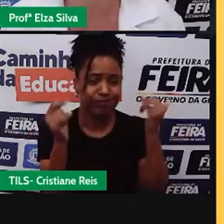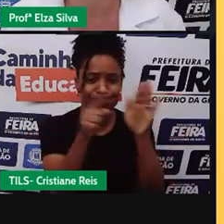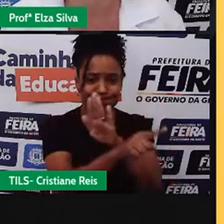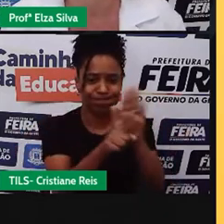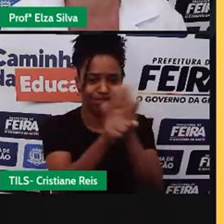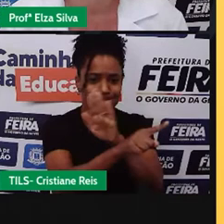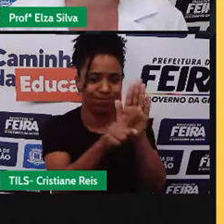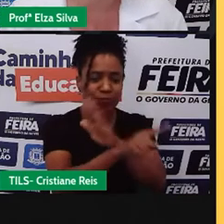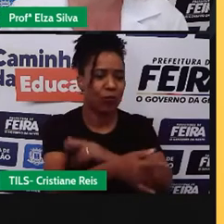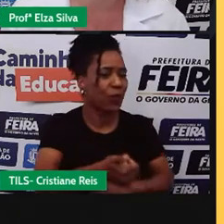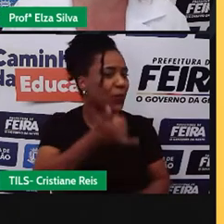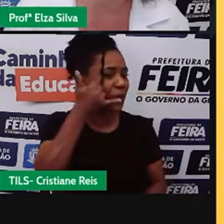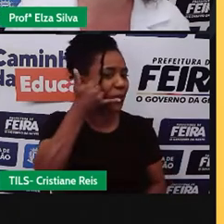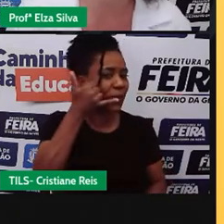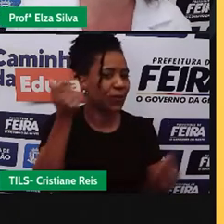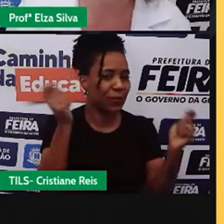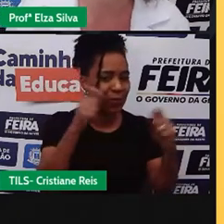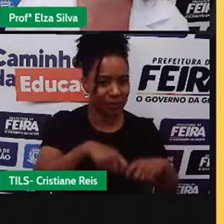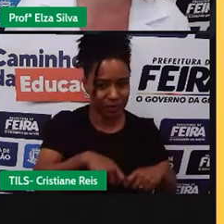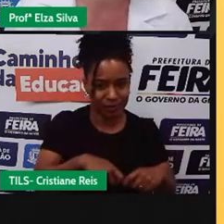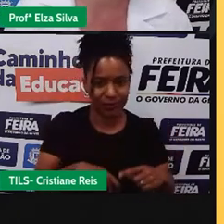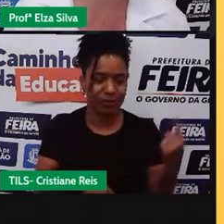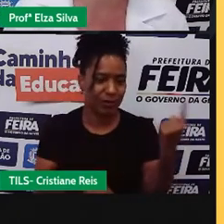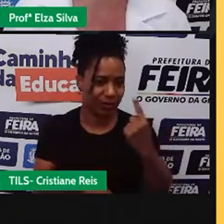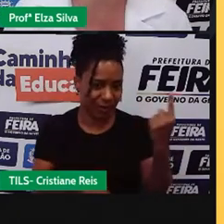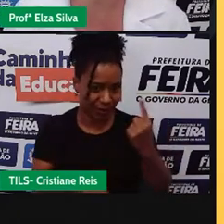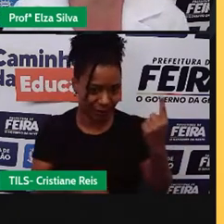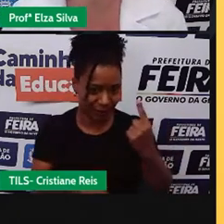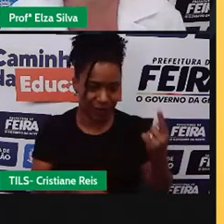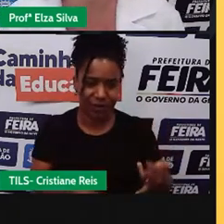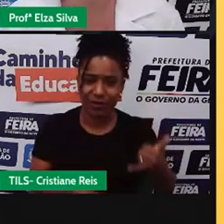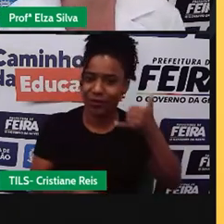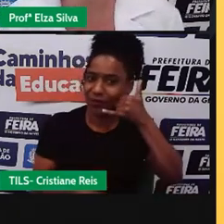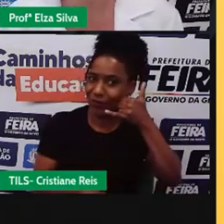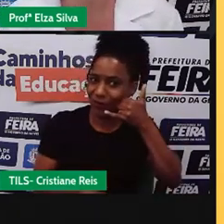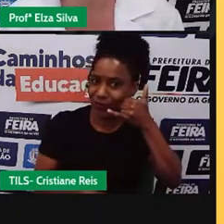anúncio. No primeiro caso, form